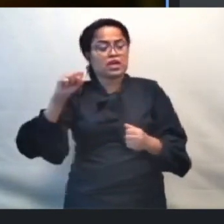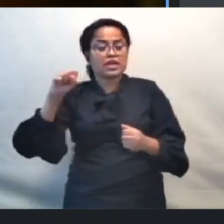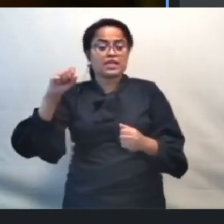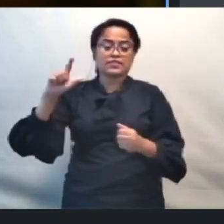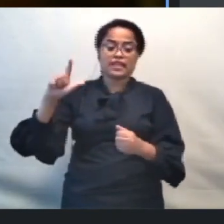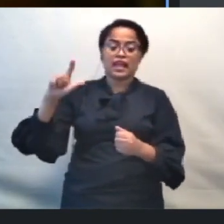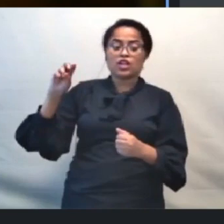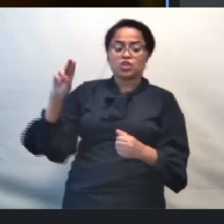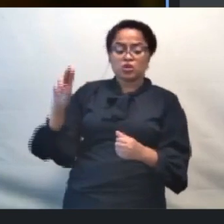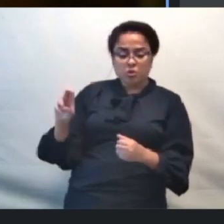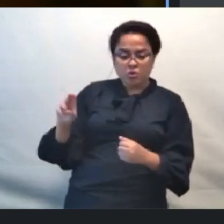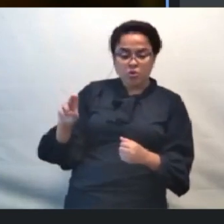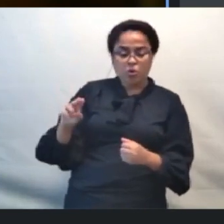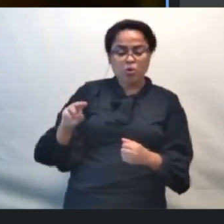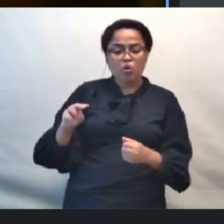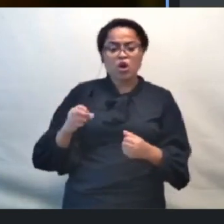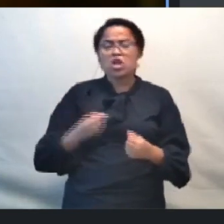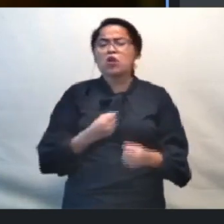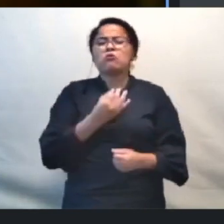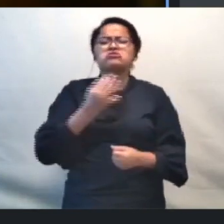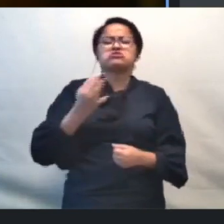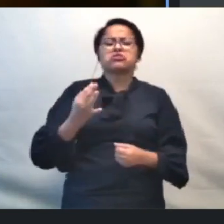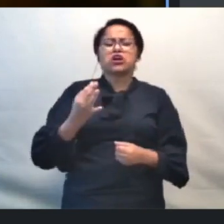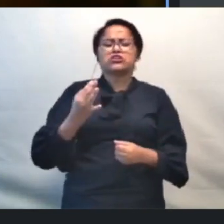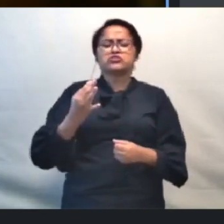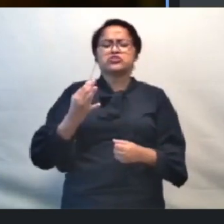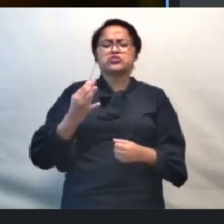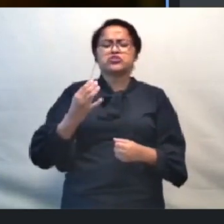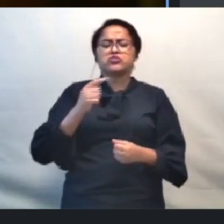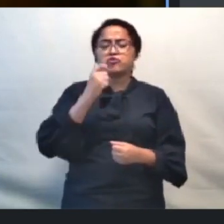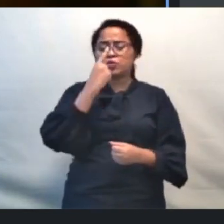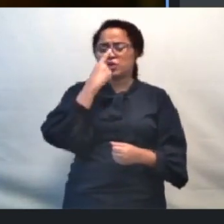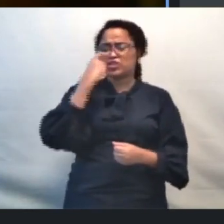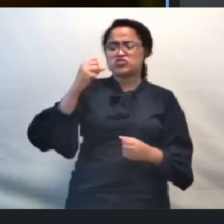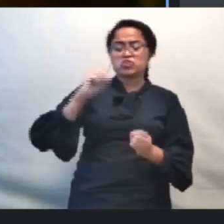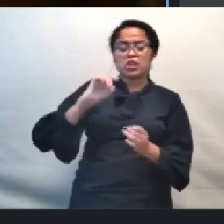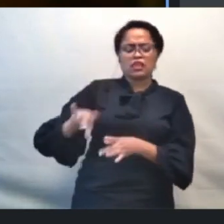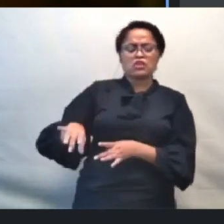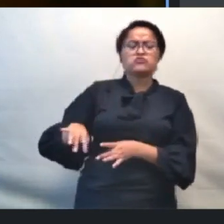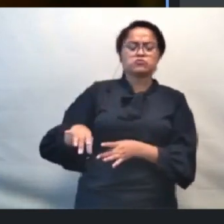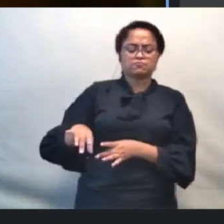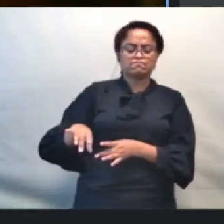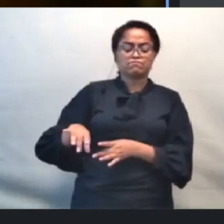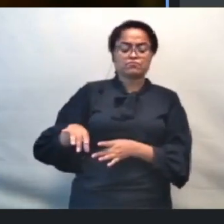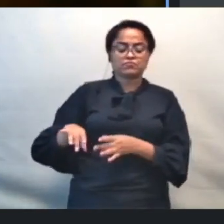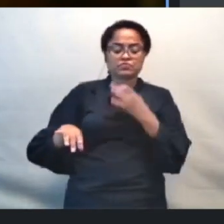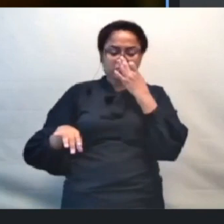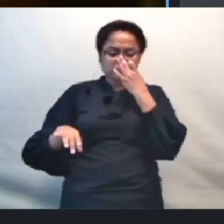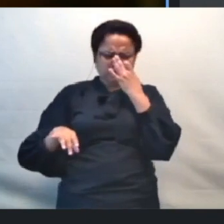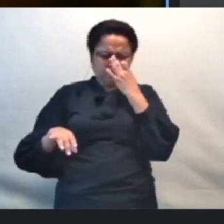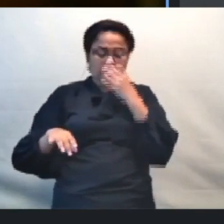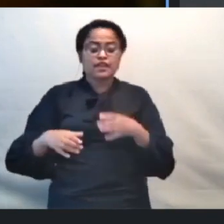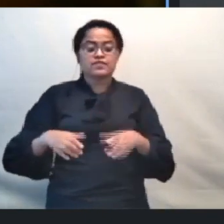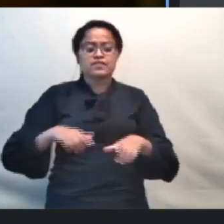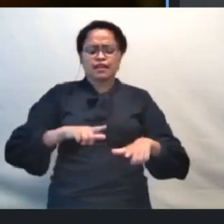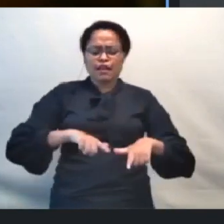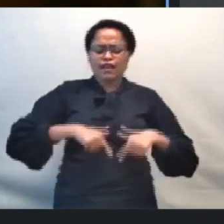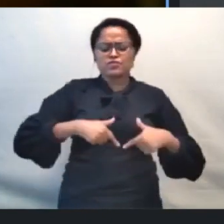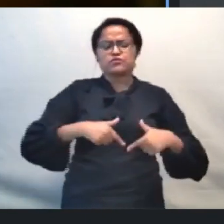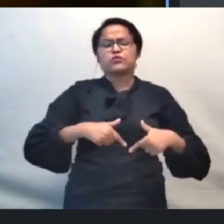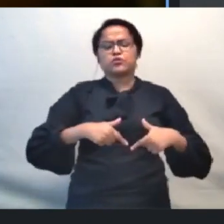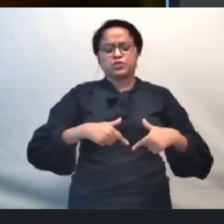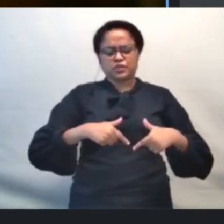quantitativo bastante considerável, que já foi tirado nessas ações conjuntas, SLU e Secretaria de